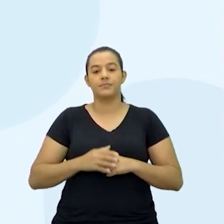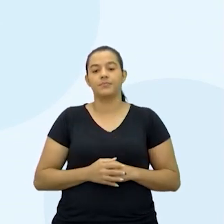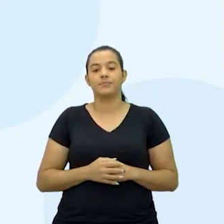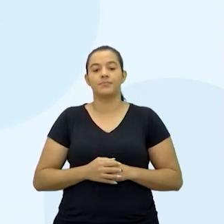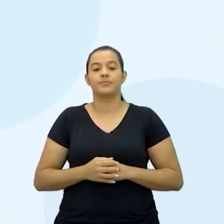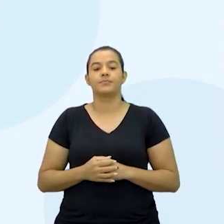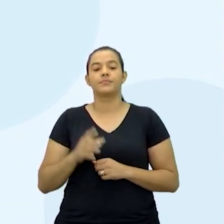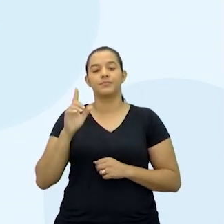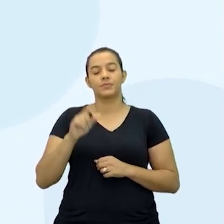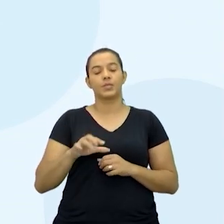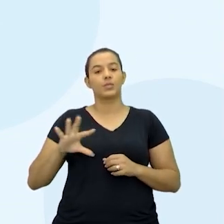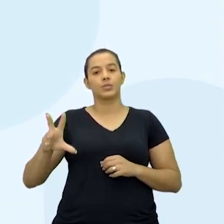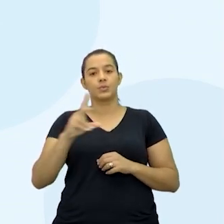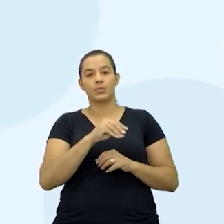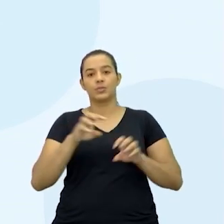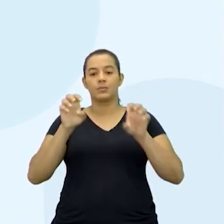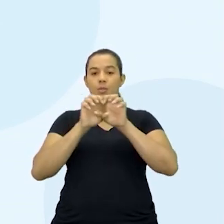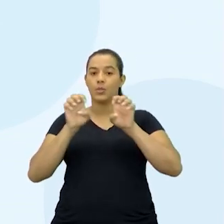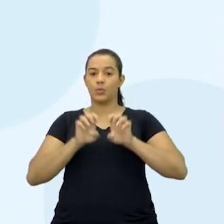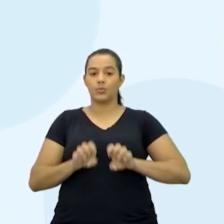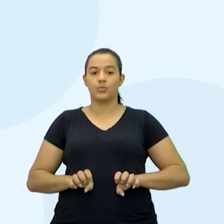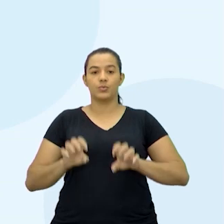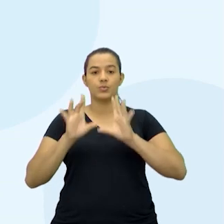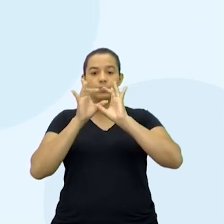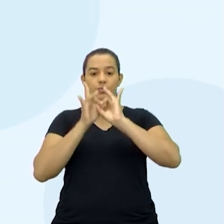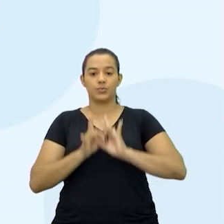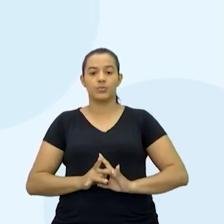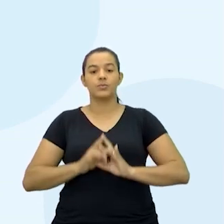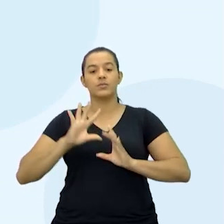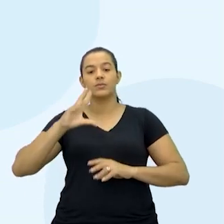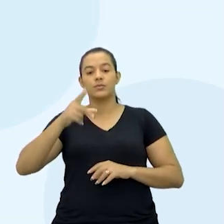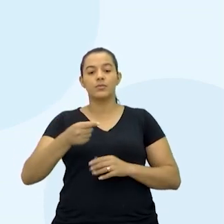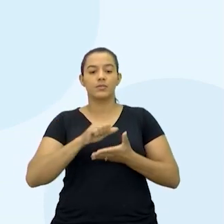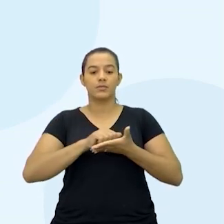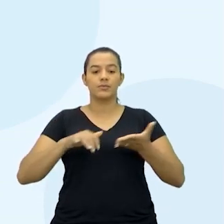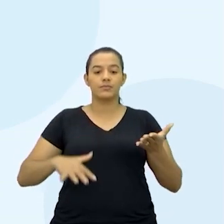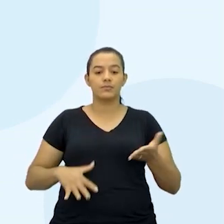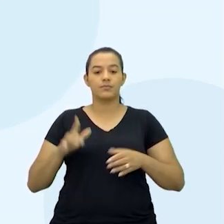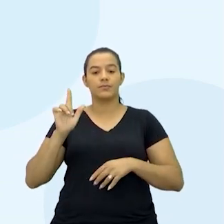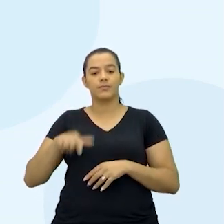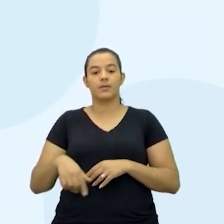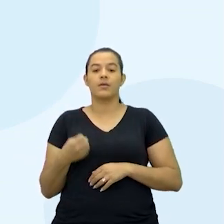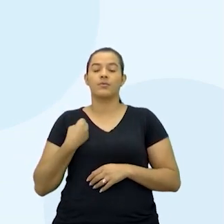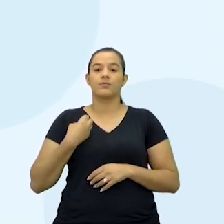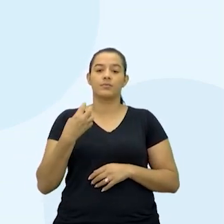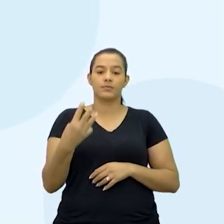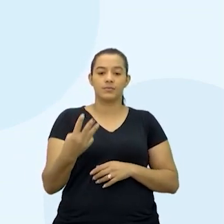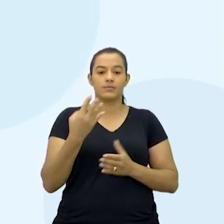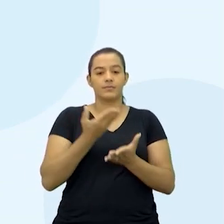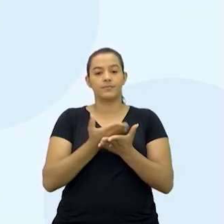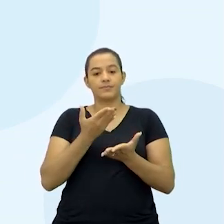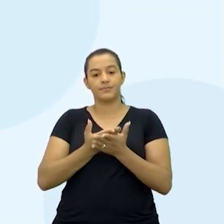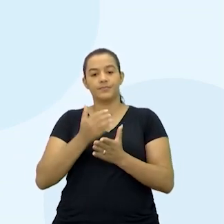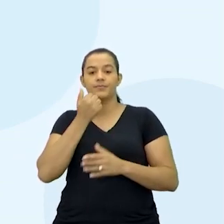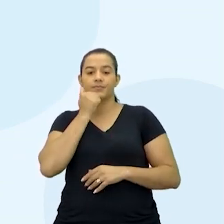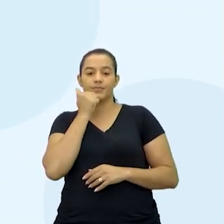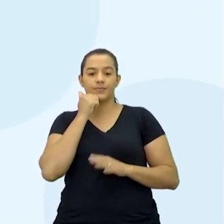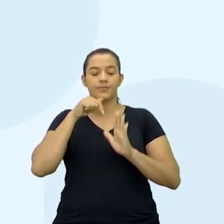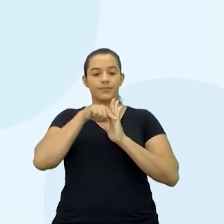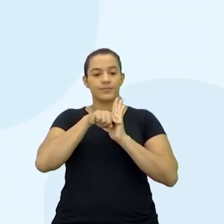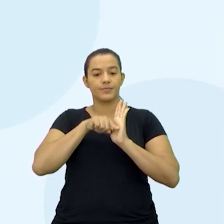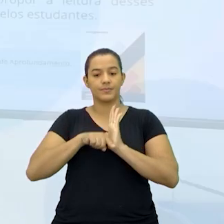eixo estruturante que vamos trabalhar durante toda esta atividade, essa é a aula 3, né? Investigação científica.